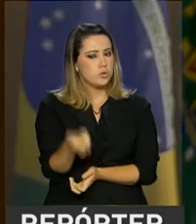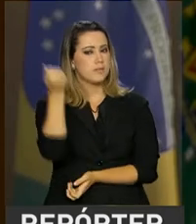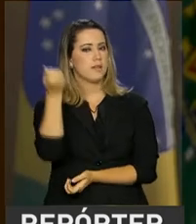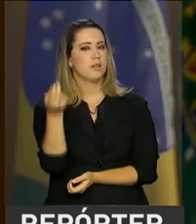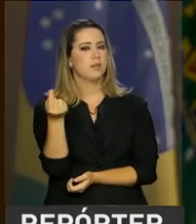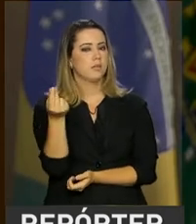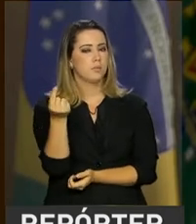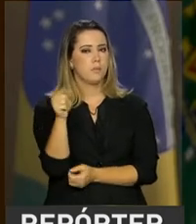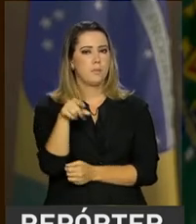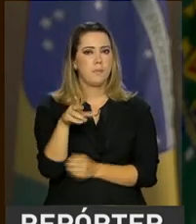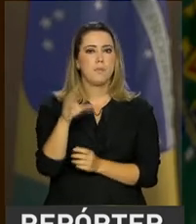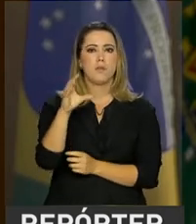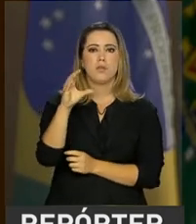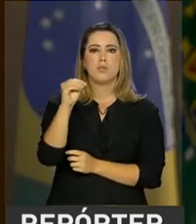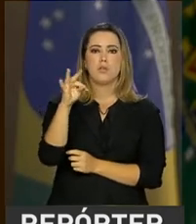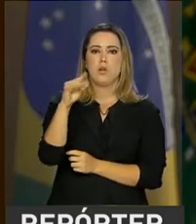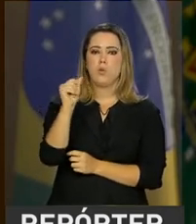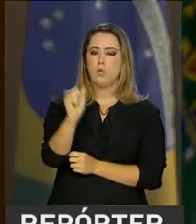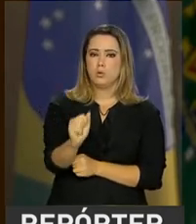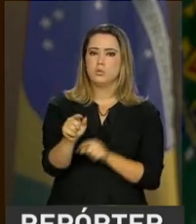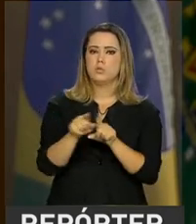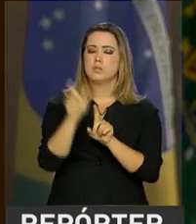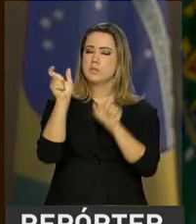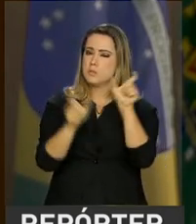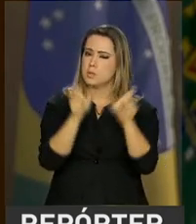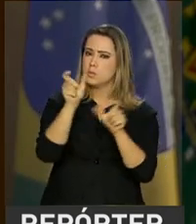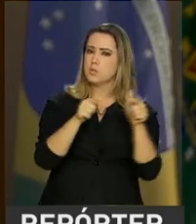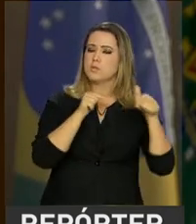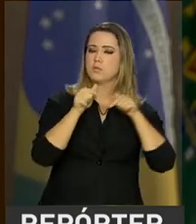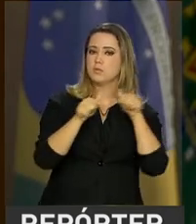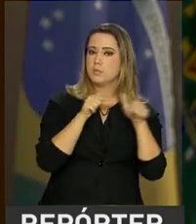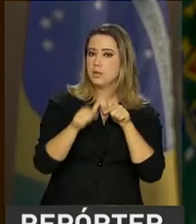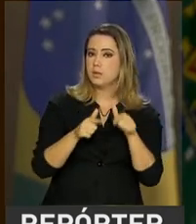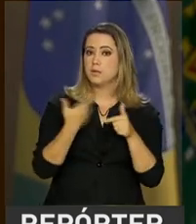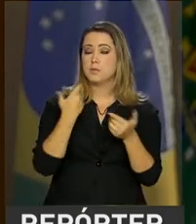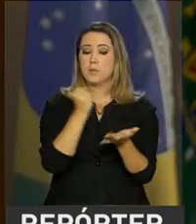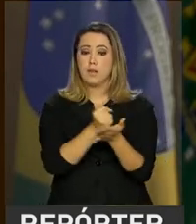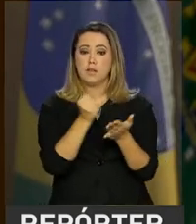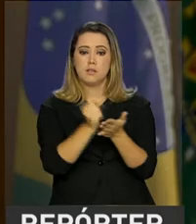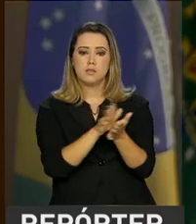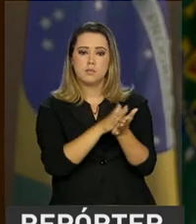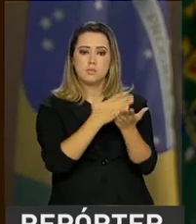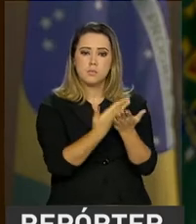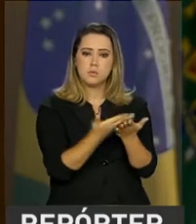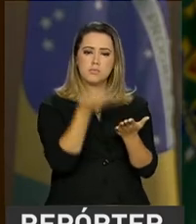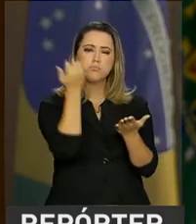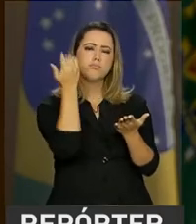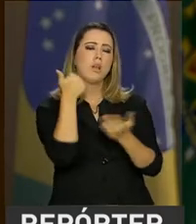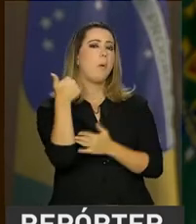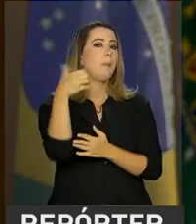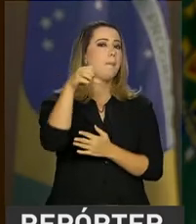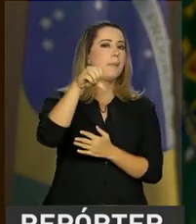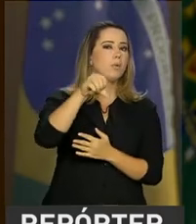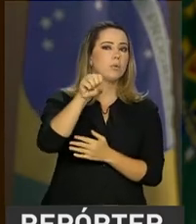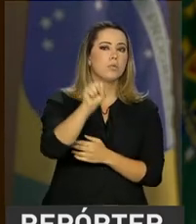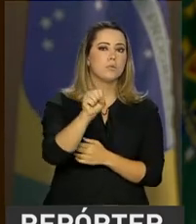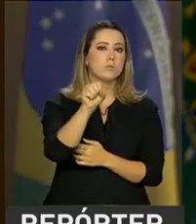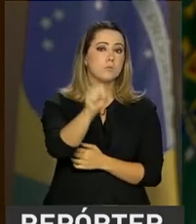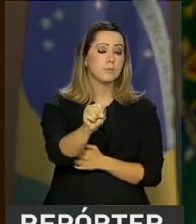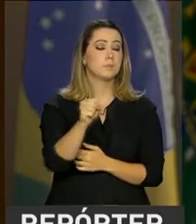da conta individual os trabalhadores que tiveram carteira assinada até em 1988